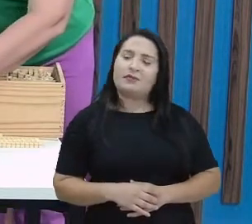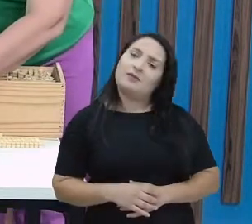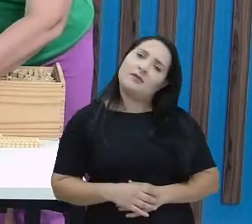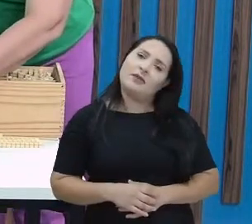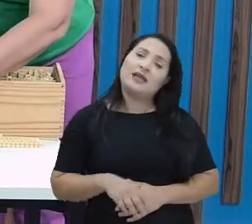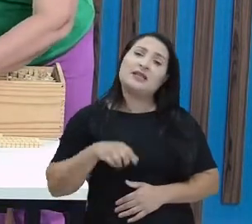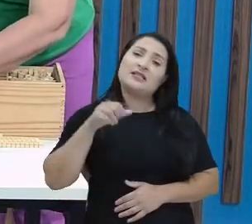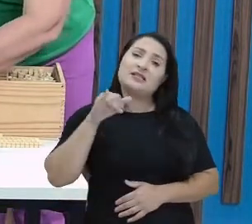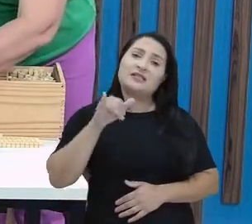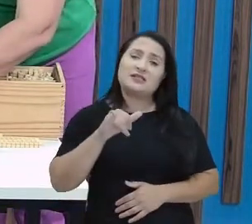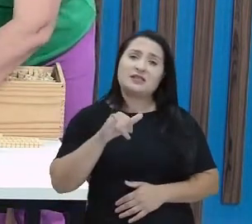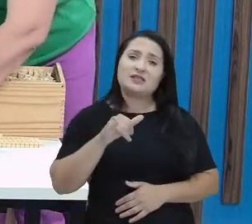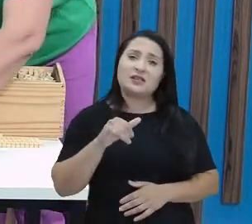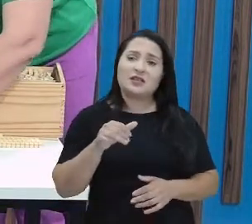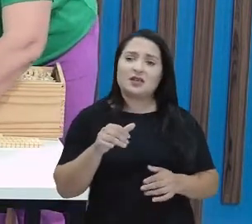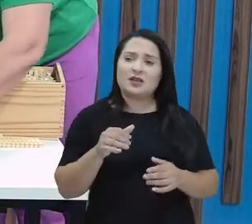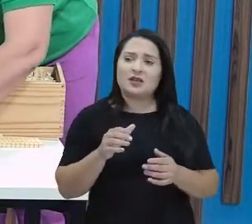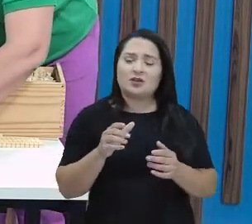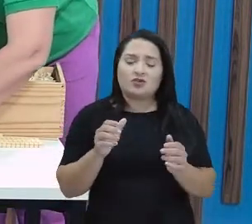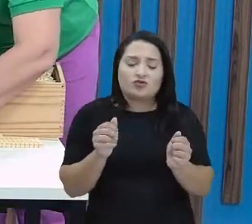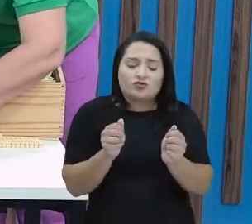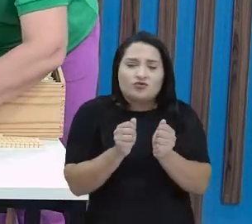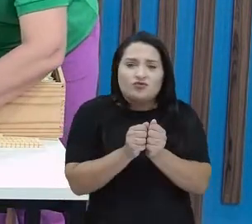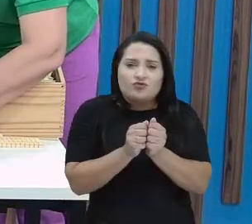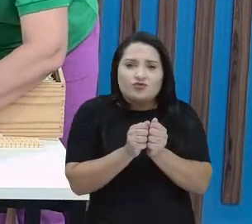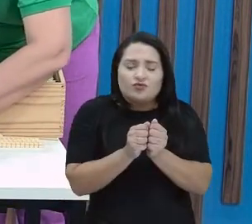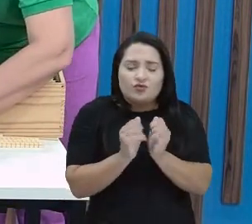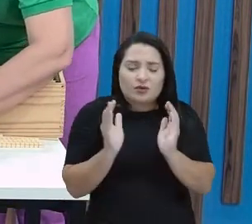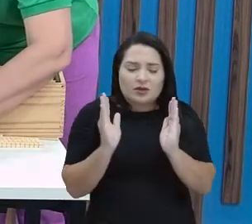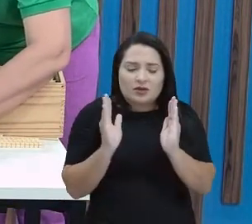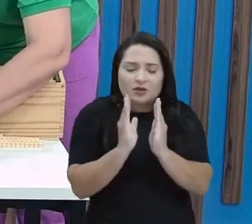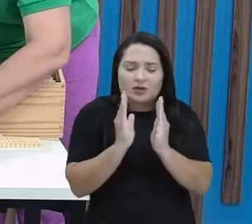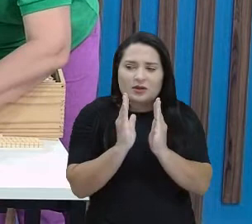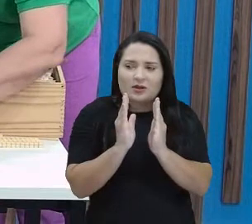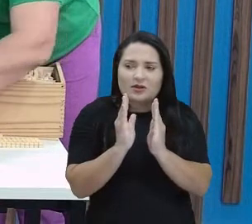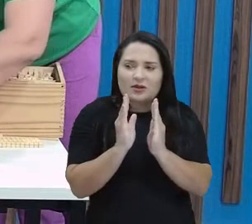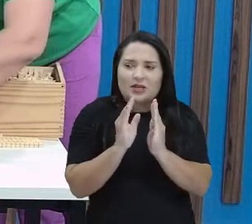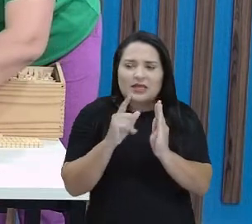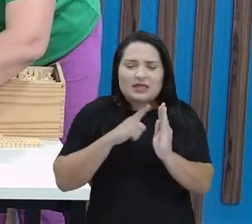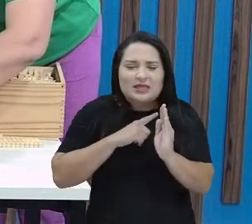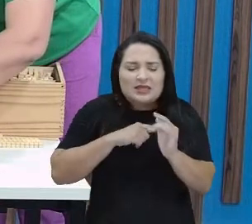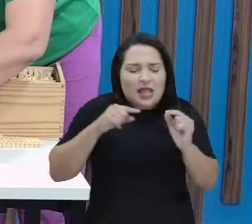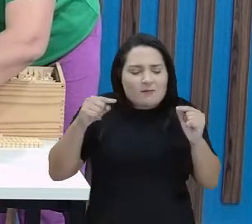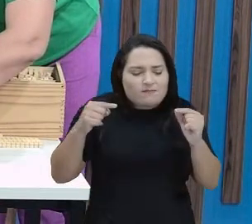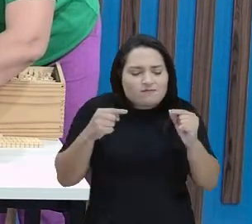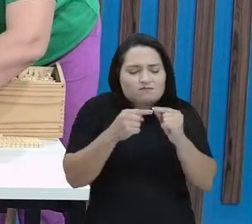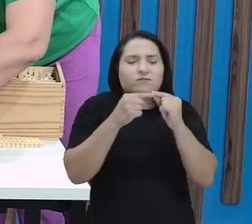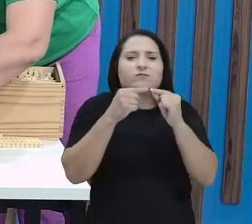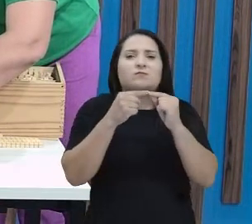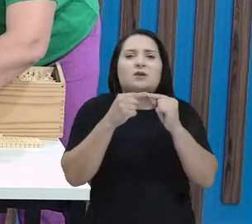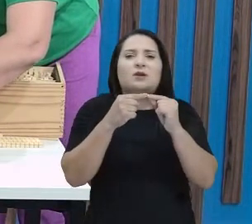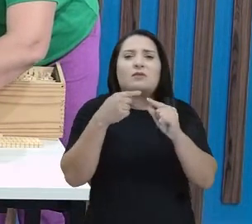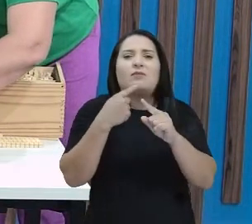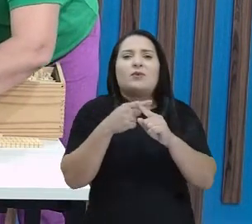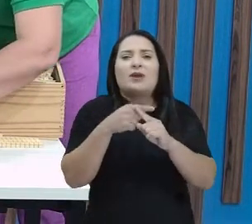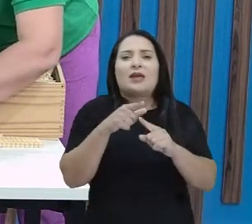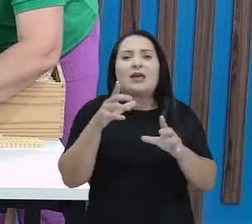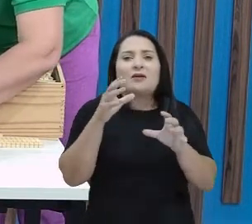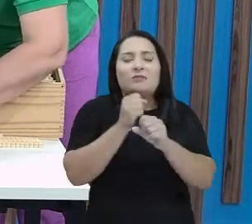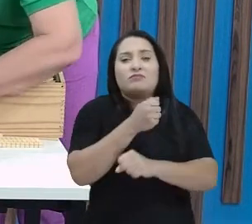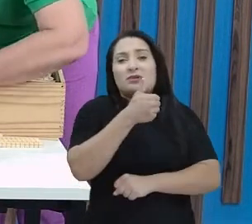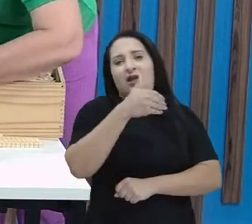coisa. Justamente. A mesma coisinha. Juntou... Dá olha aí, ó. Certinho. Certinho, porque tem 100